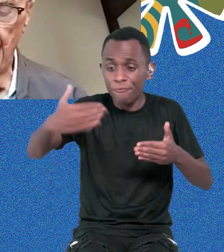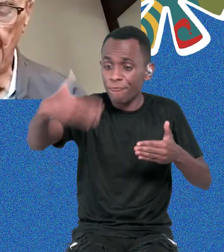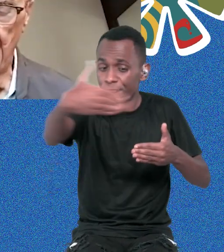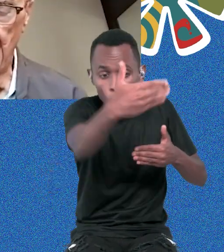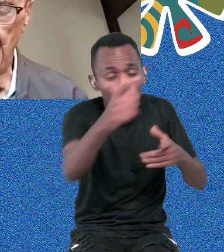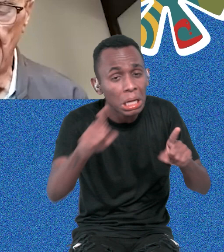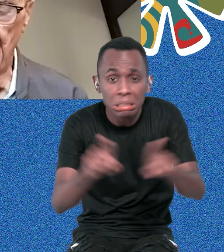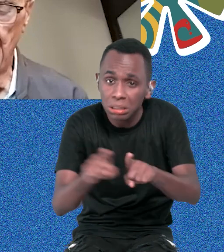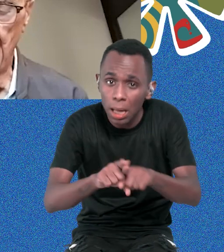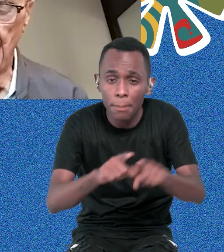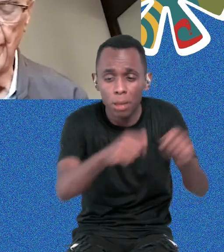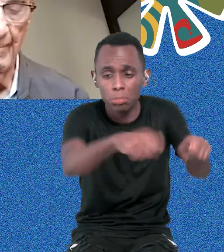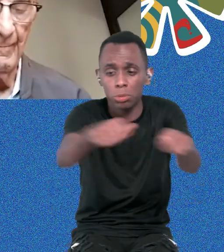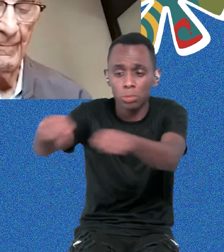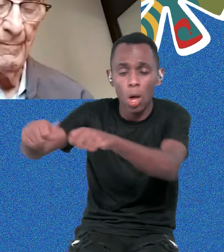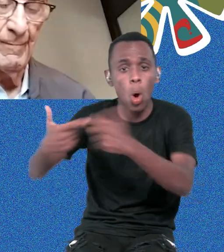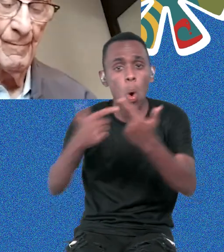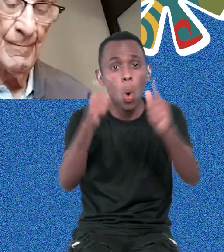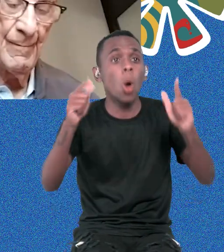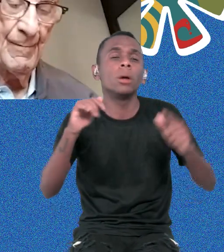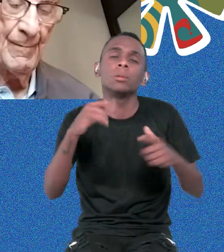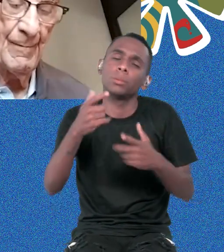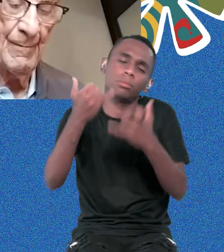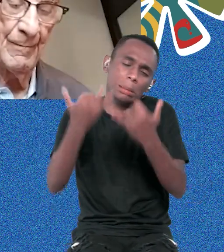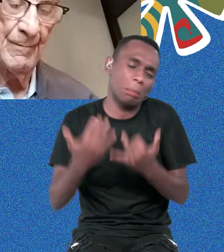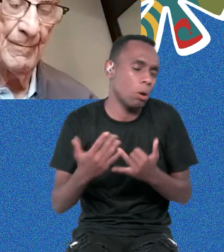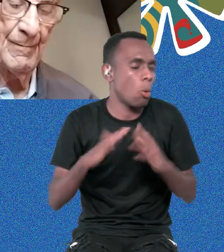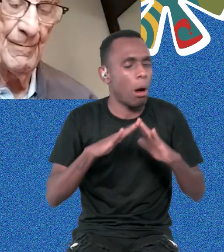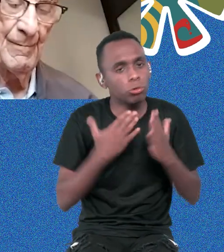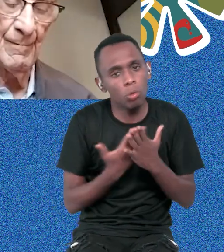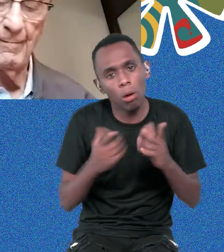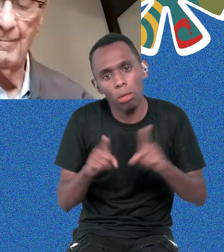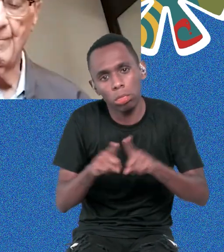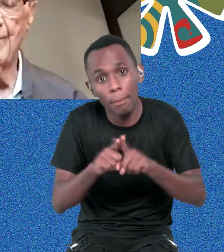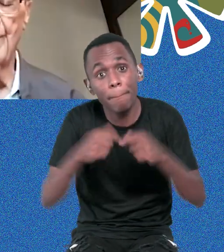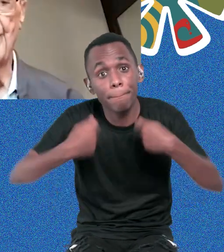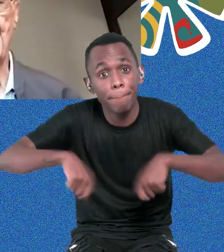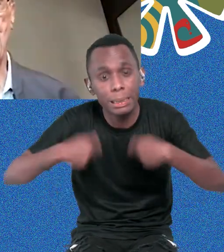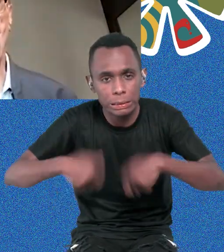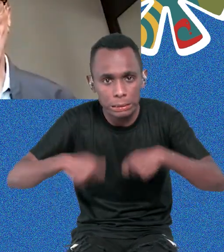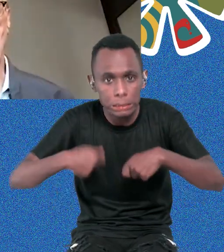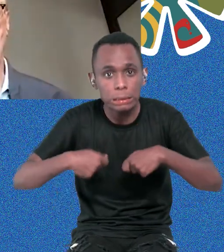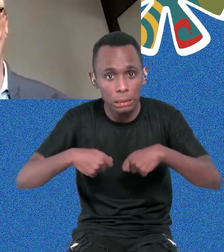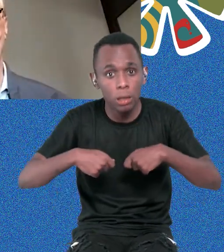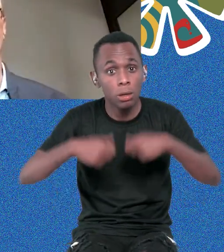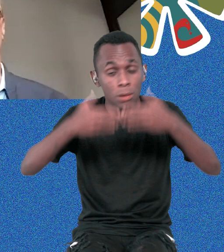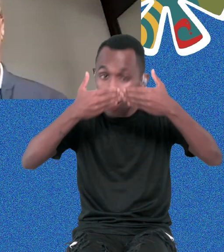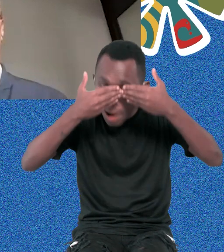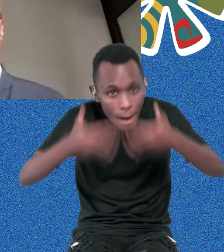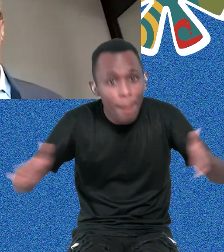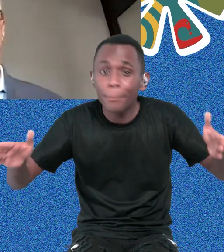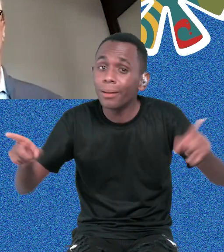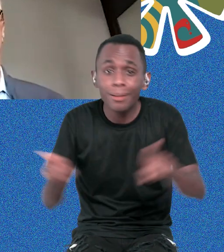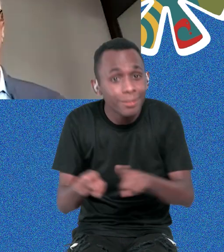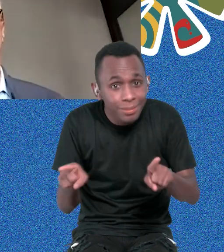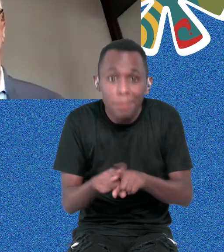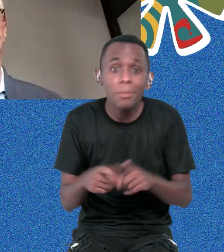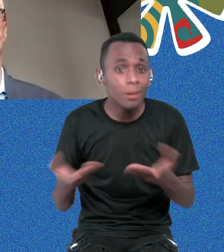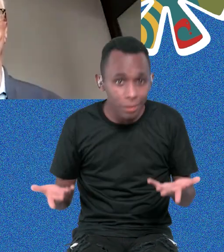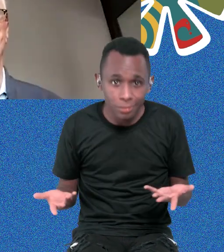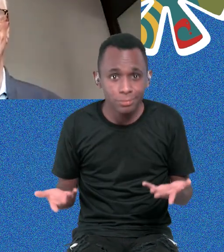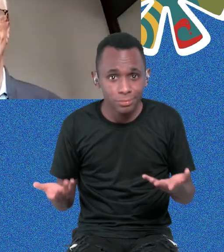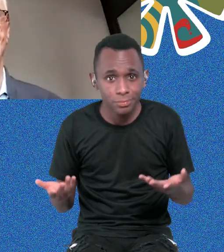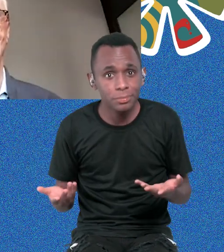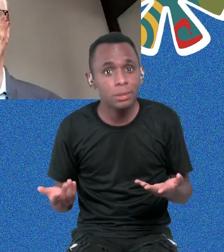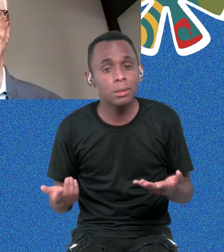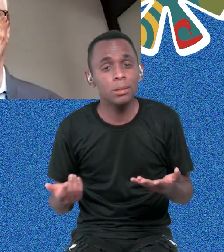fechado. Então, a escola, né, como você falou também, ela precisa abrir as suas portas,